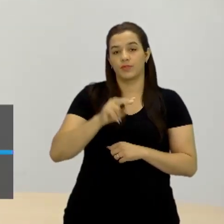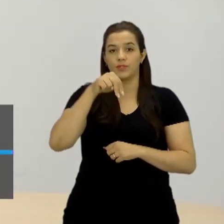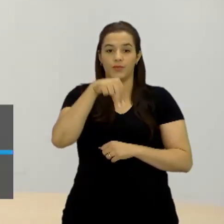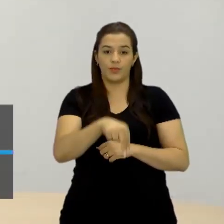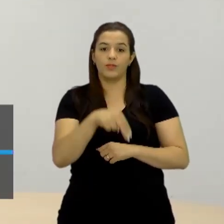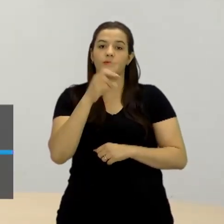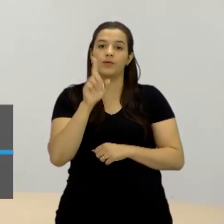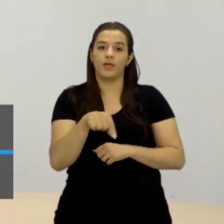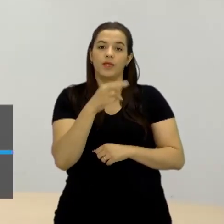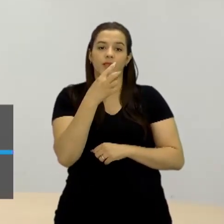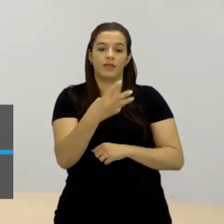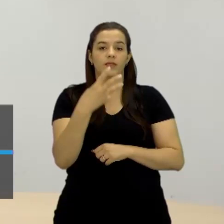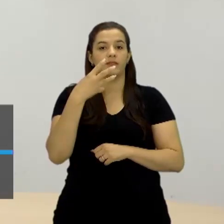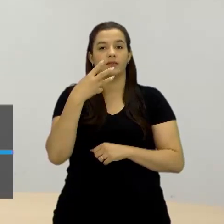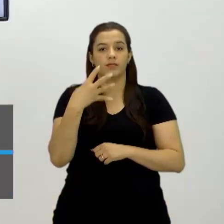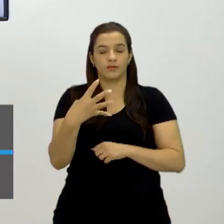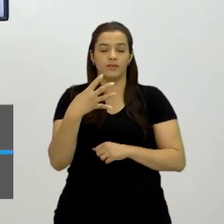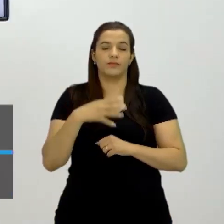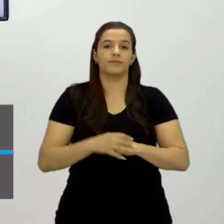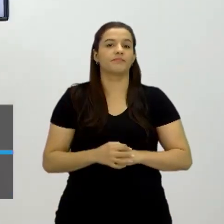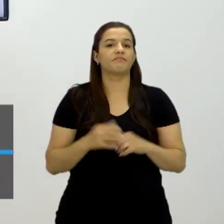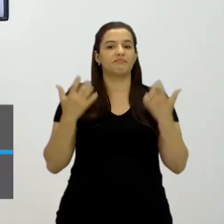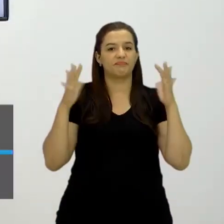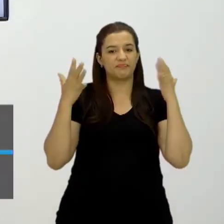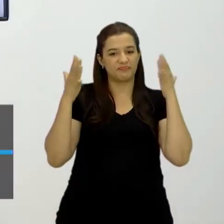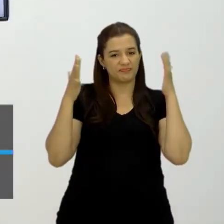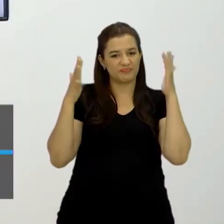é 34. Muito e bom. E aí? É isso mesmo, ó.